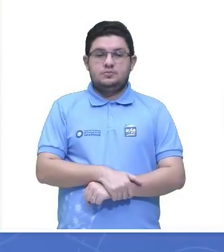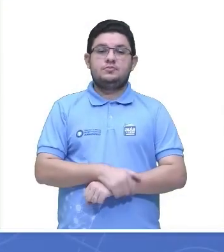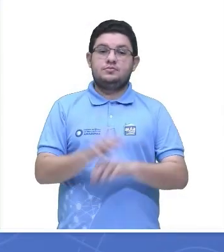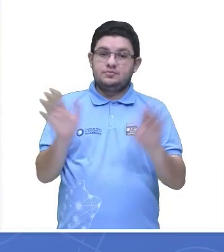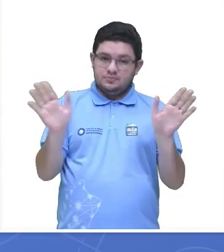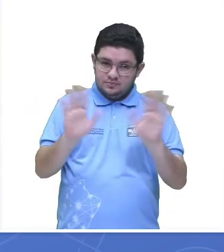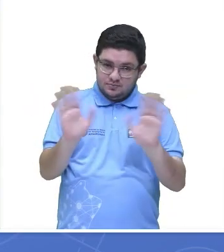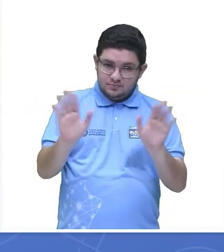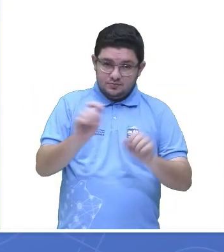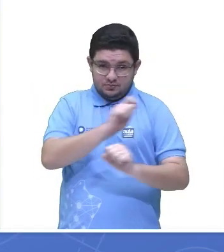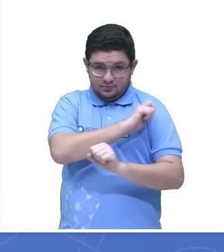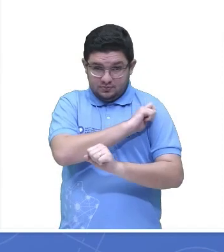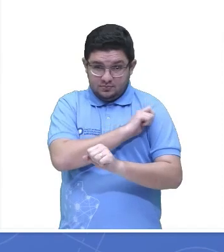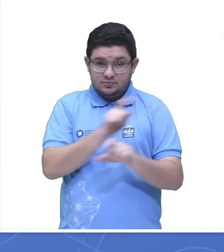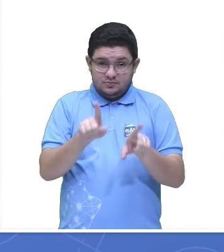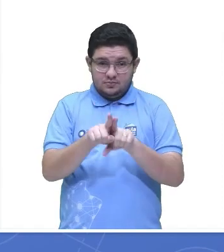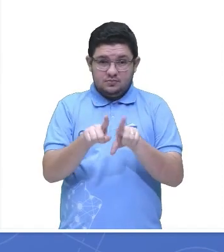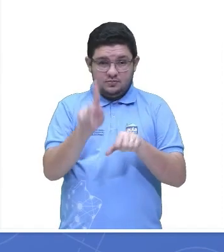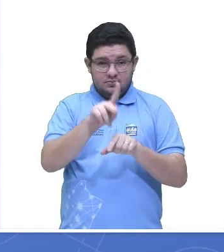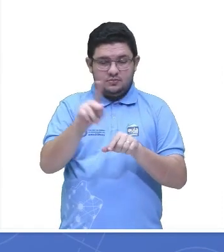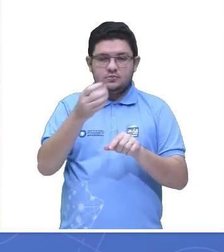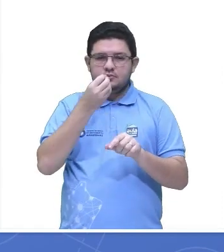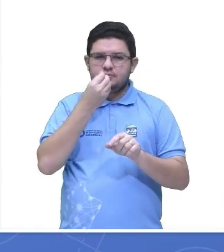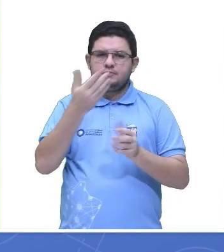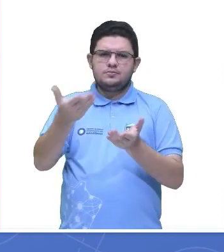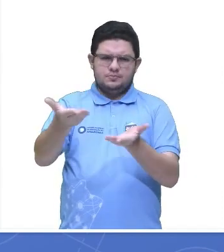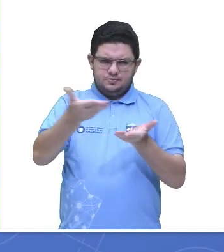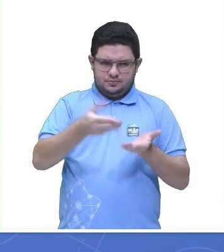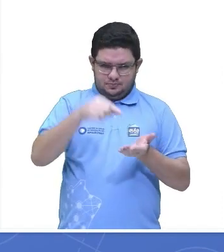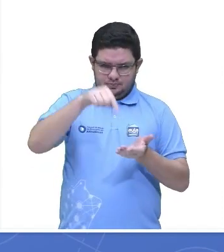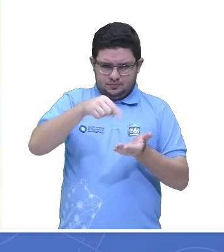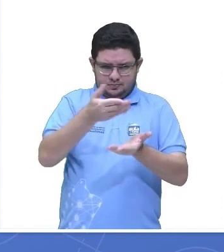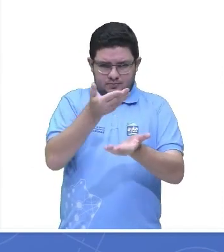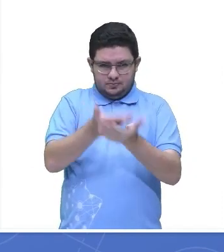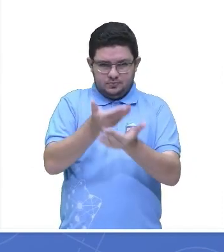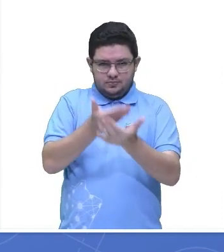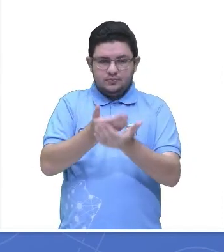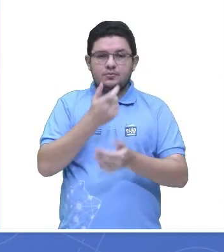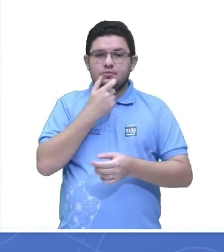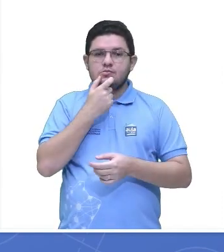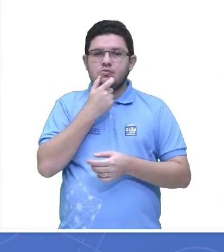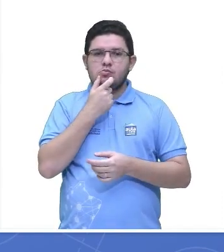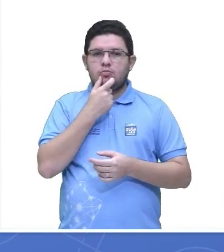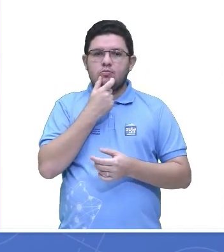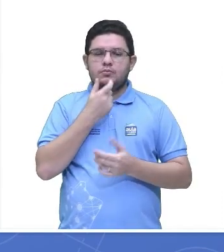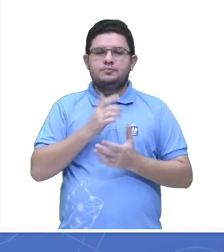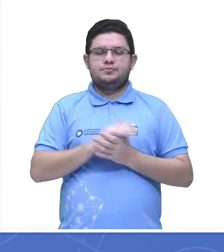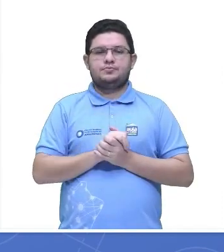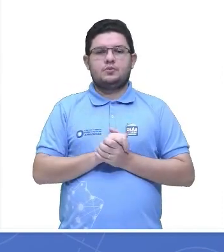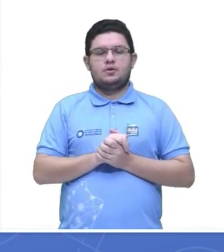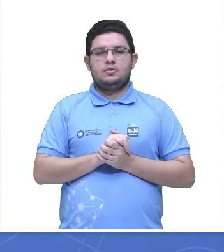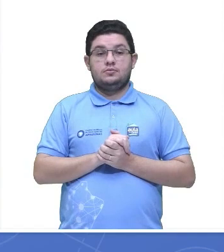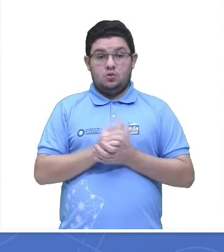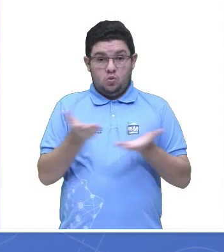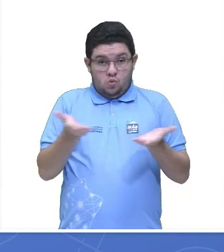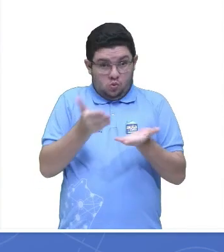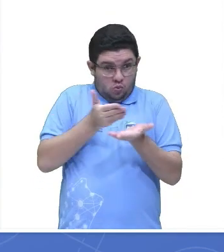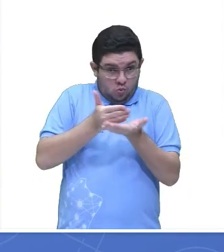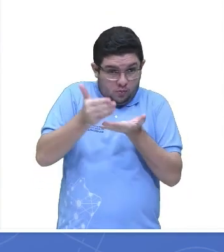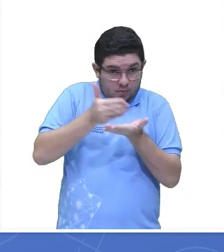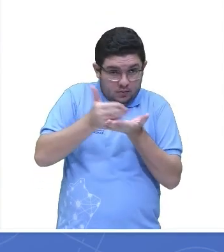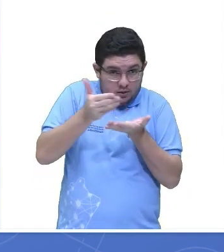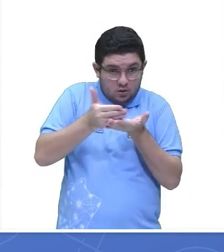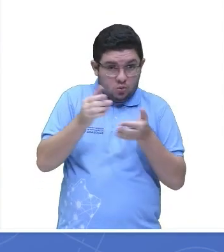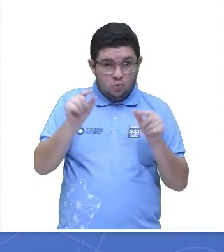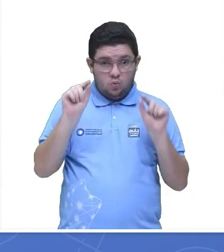Hello, dear students, teachers, welcome to our English class. Bem-vindo à nossa aula de língua inglesa. Estamos hoje aí iniciando, colocando, uma